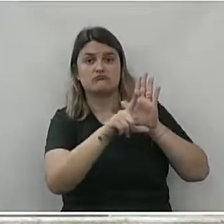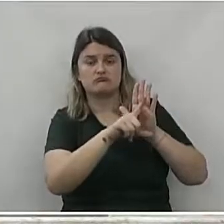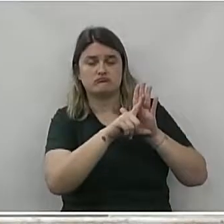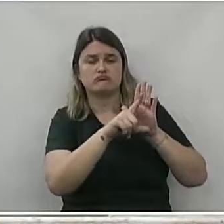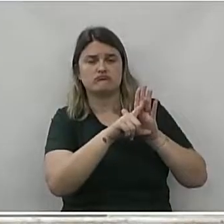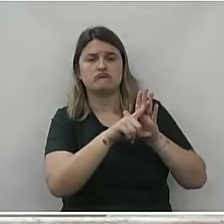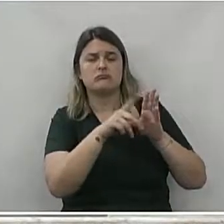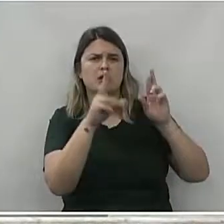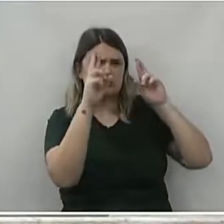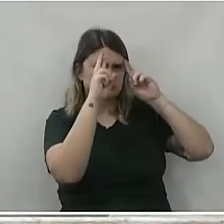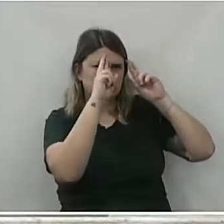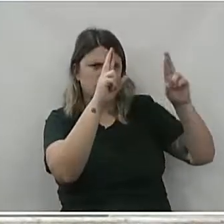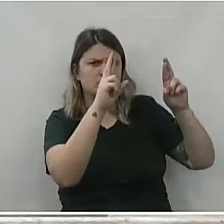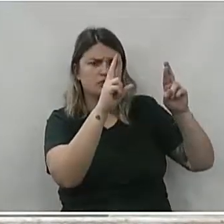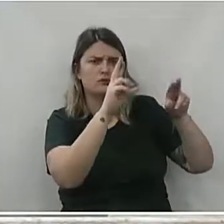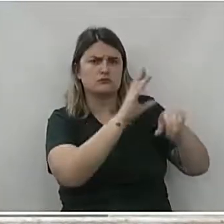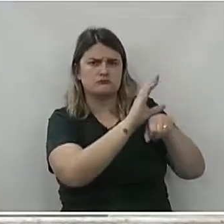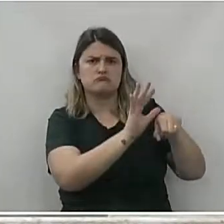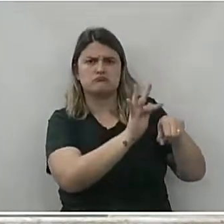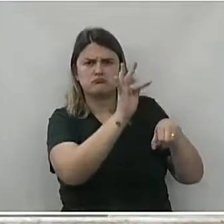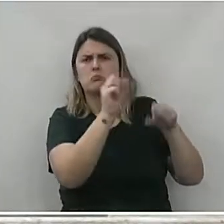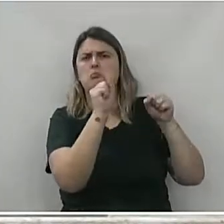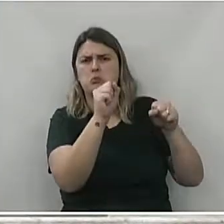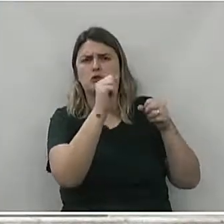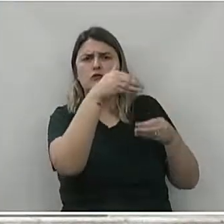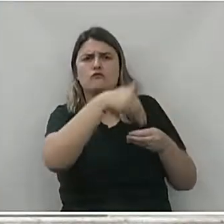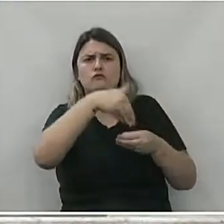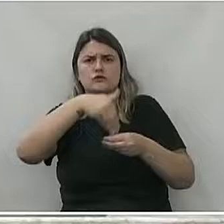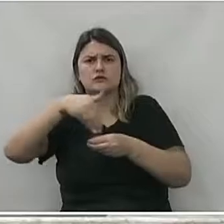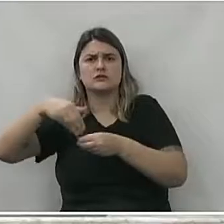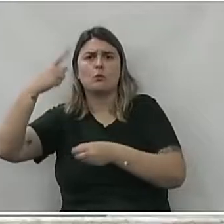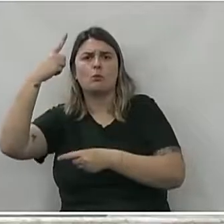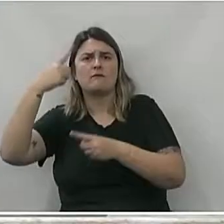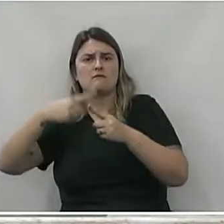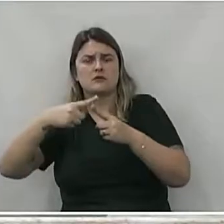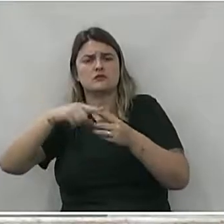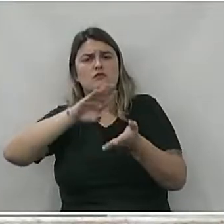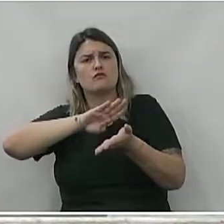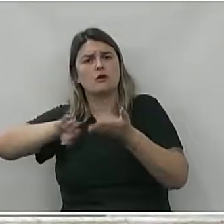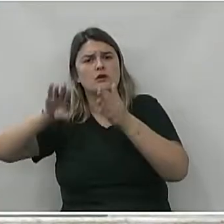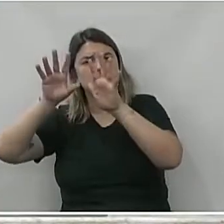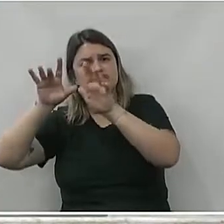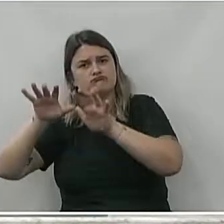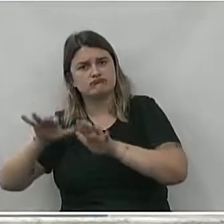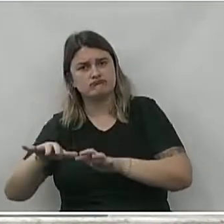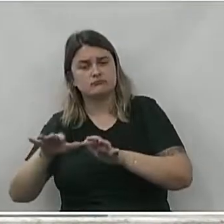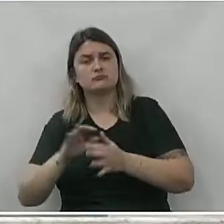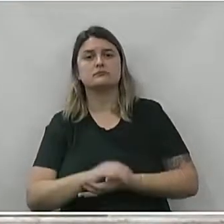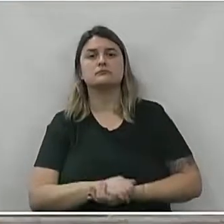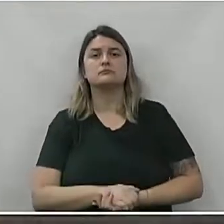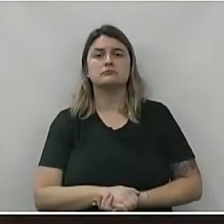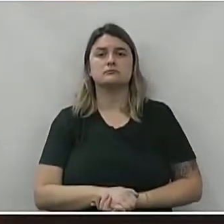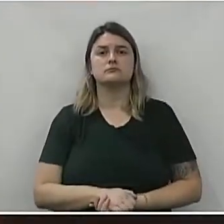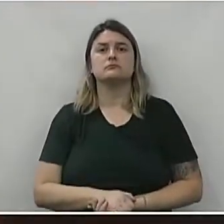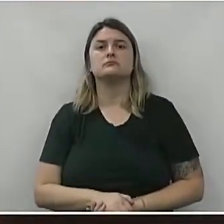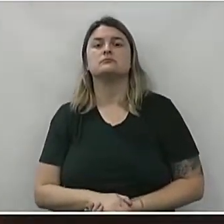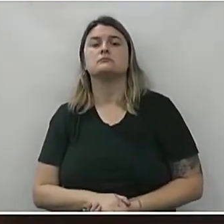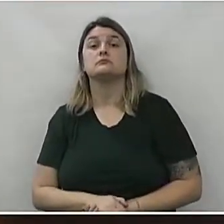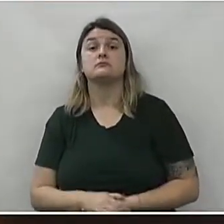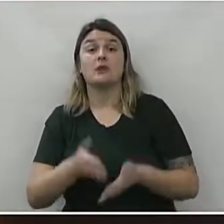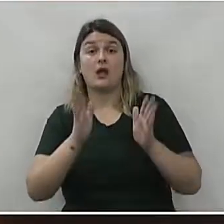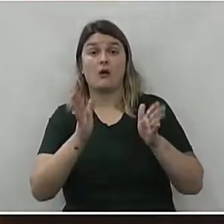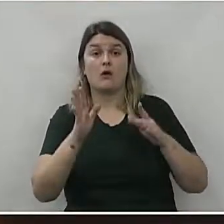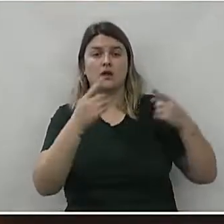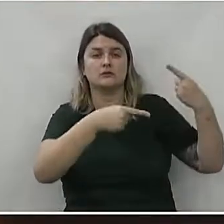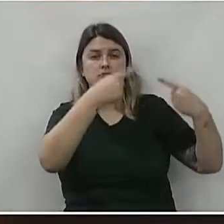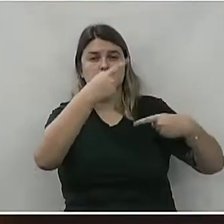é constitucional, devendo o mesmo seguir para a votação em turno único com dispensa da redação final. É o parecer. Em